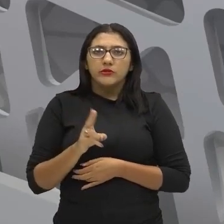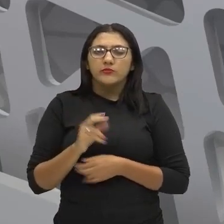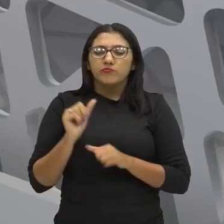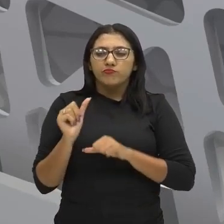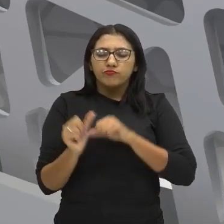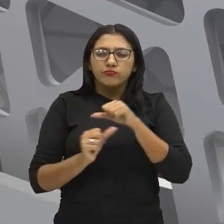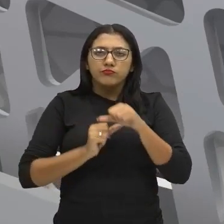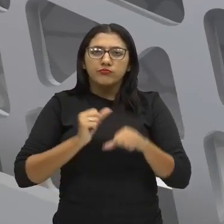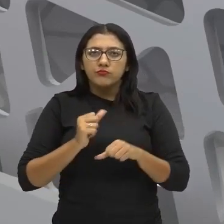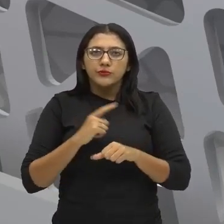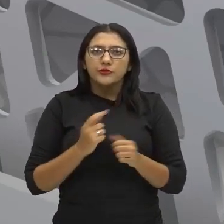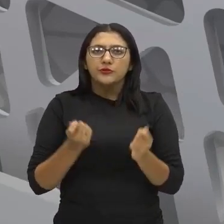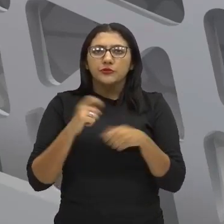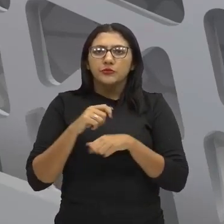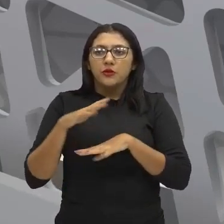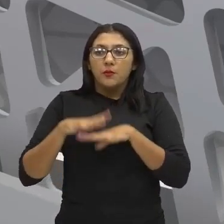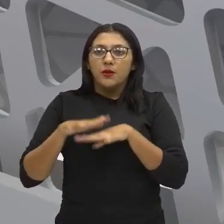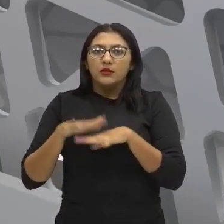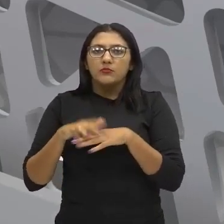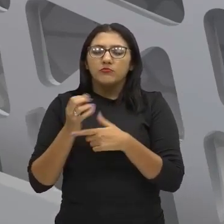transcrição para a linguagem